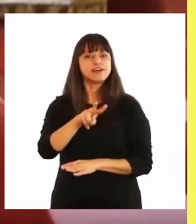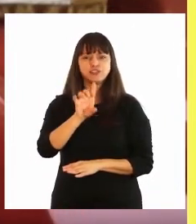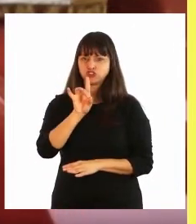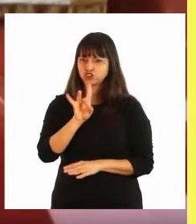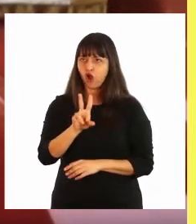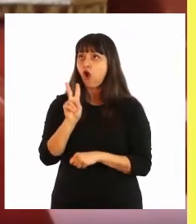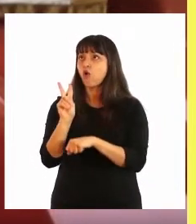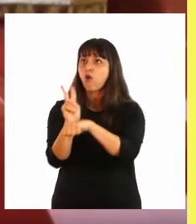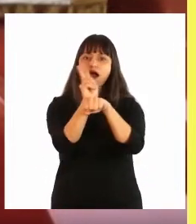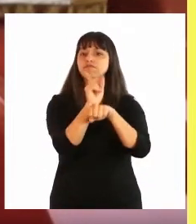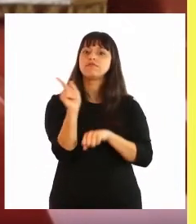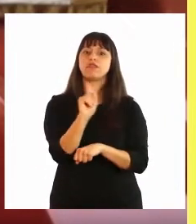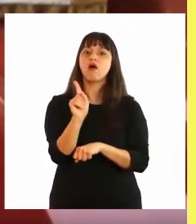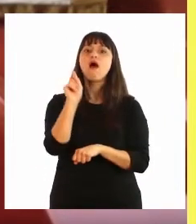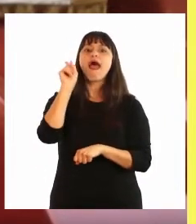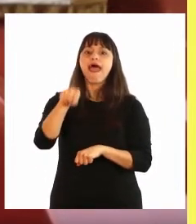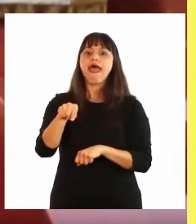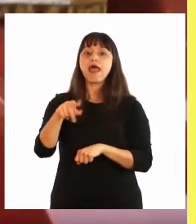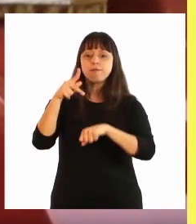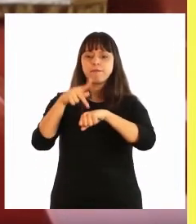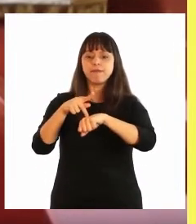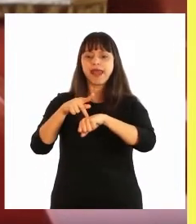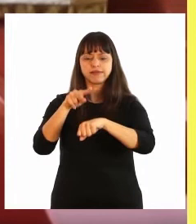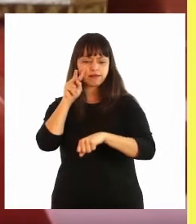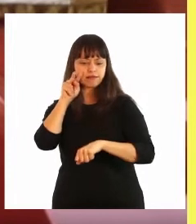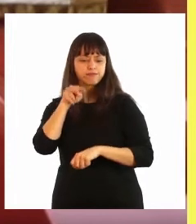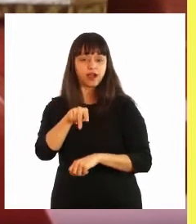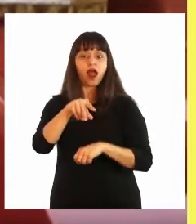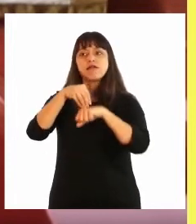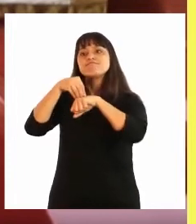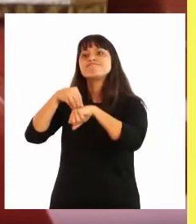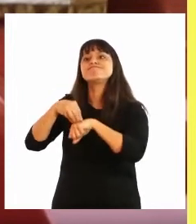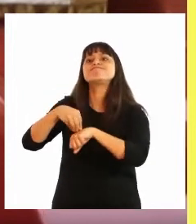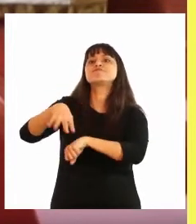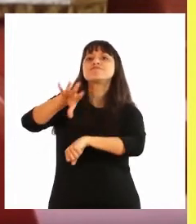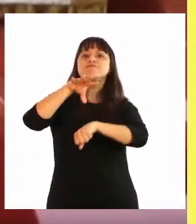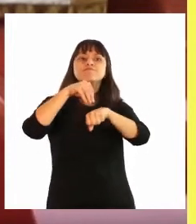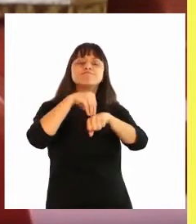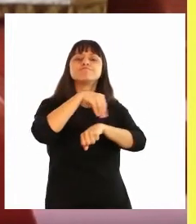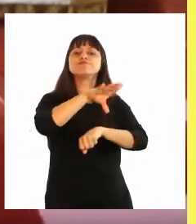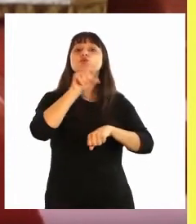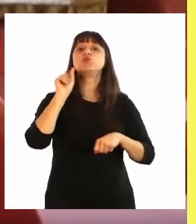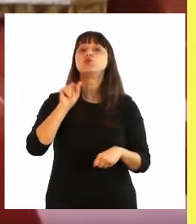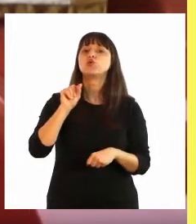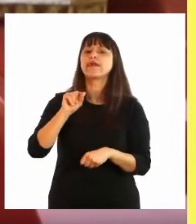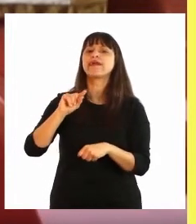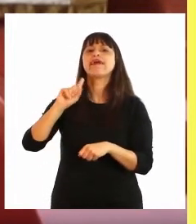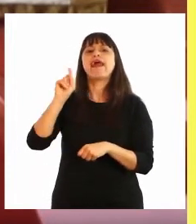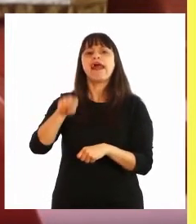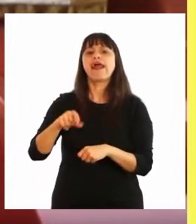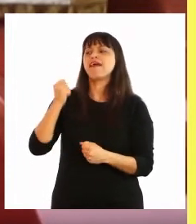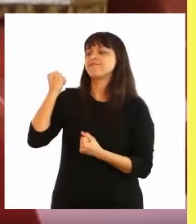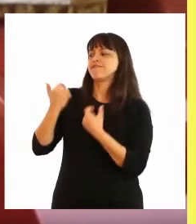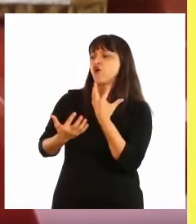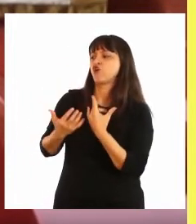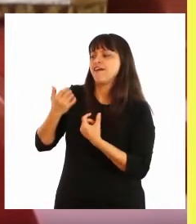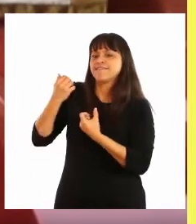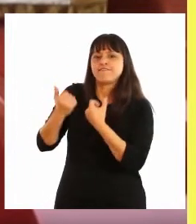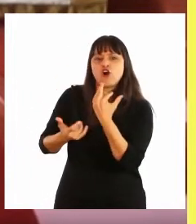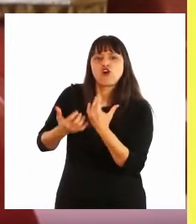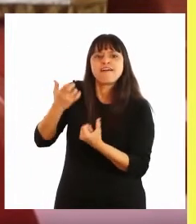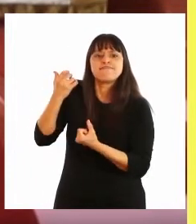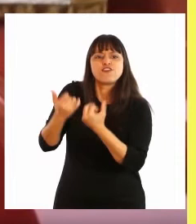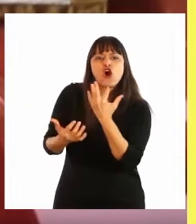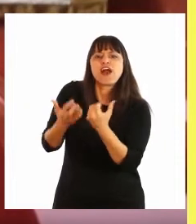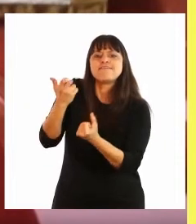assim. Também, que mensagem é essa que ele traz de atravessar vários fogos, né? Atravessar todos esses